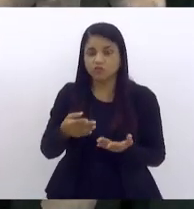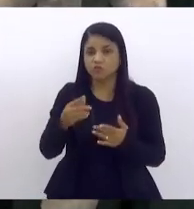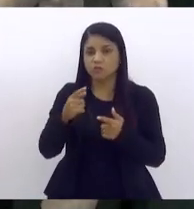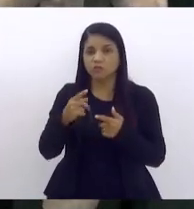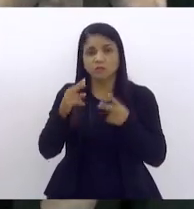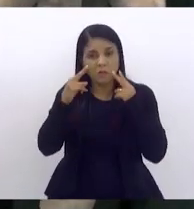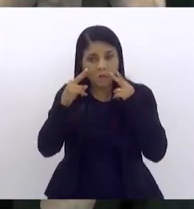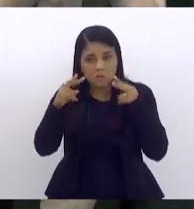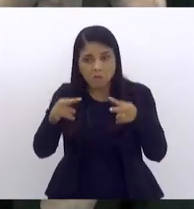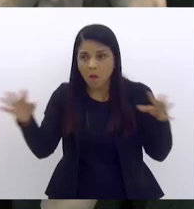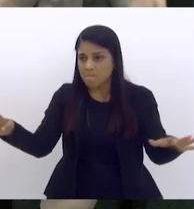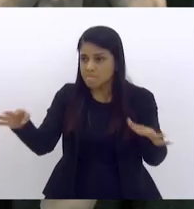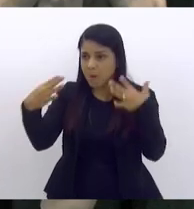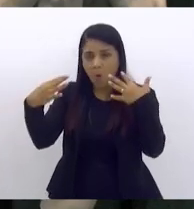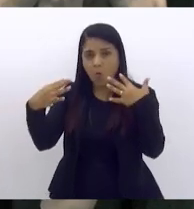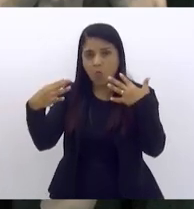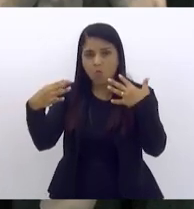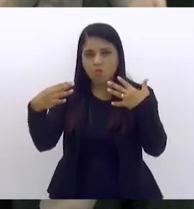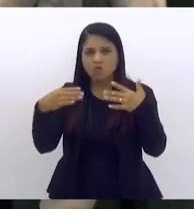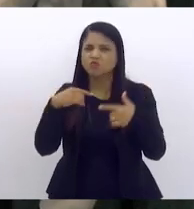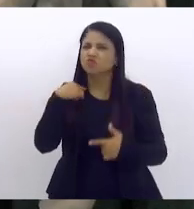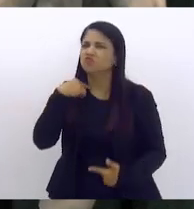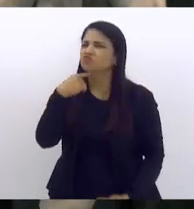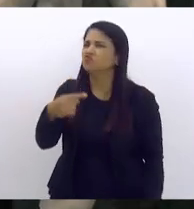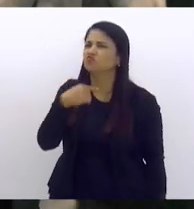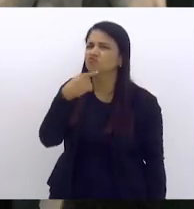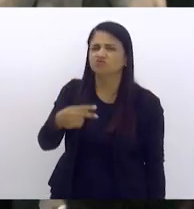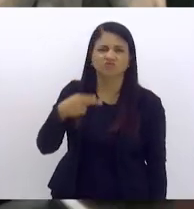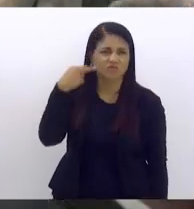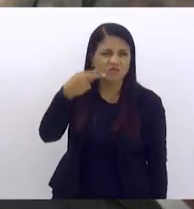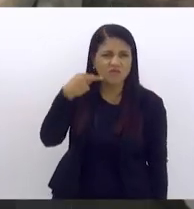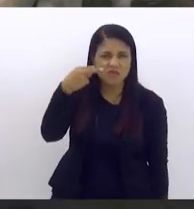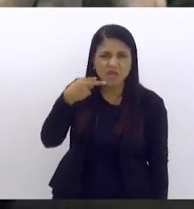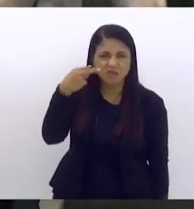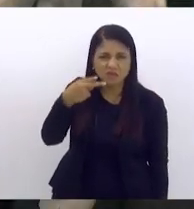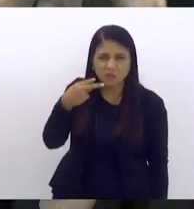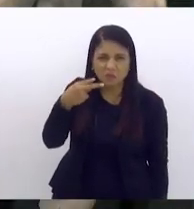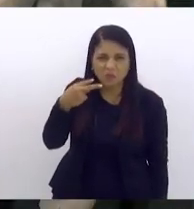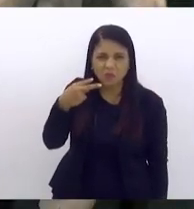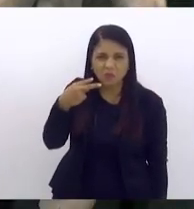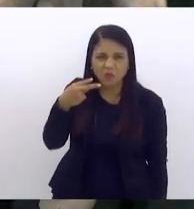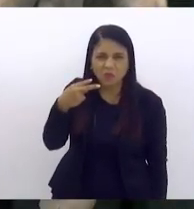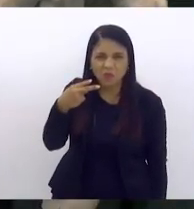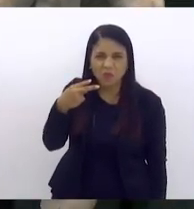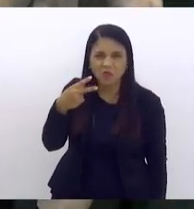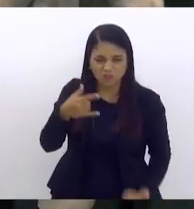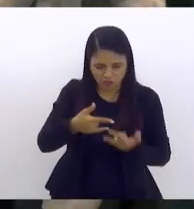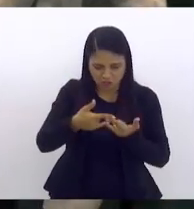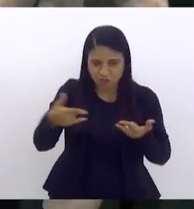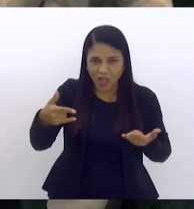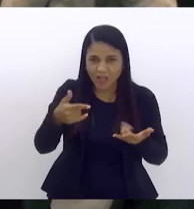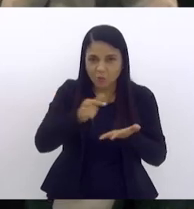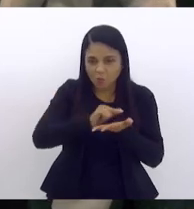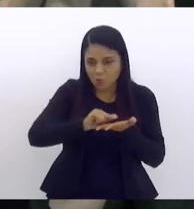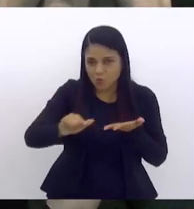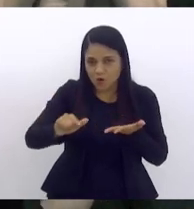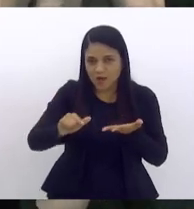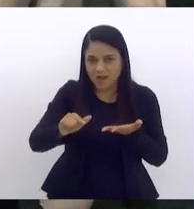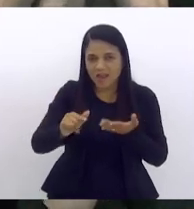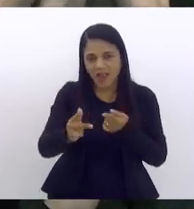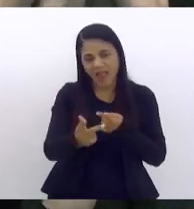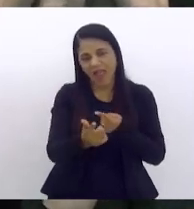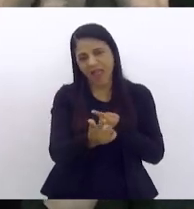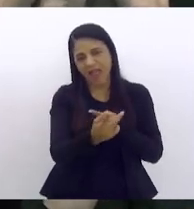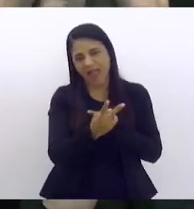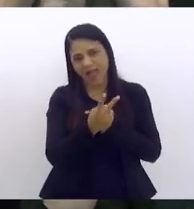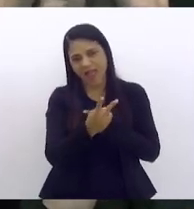vereadores de Barra do Piraí, ficar somente dando cheque em branco para o prefeito, ficar fazendo empréstimos e